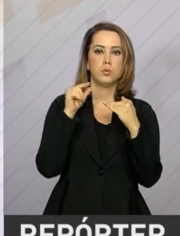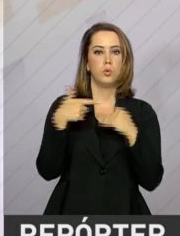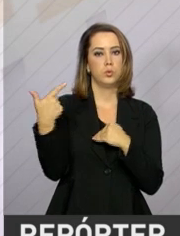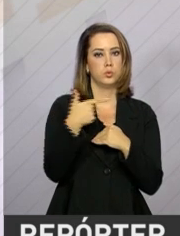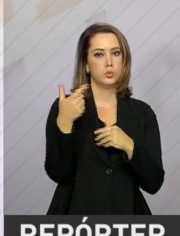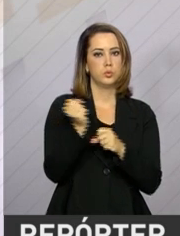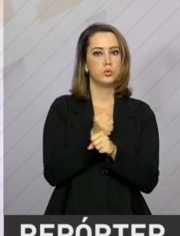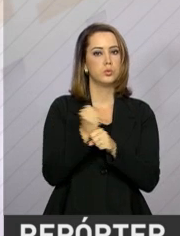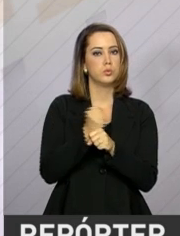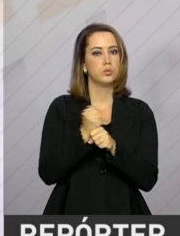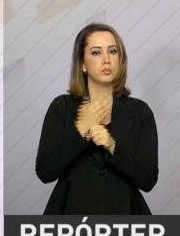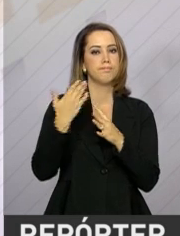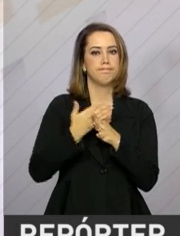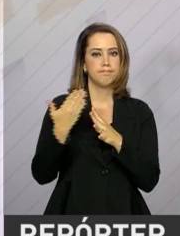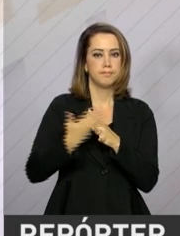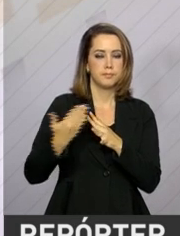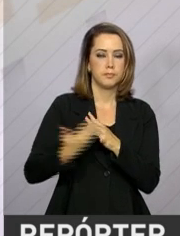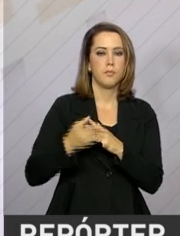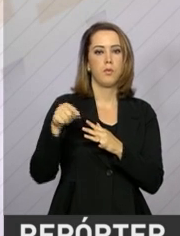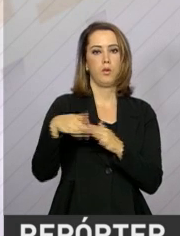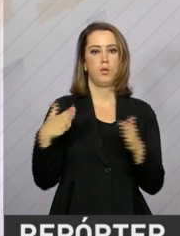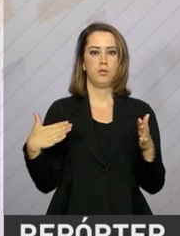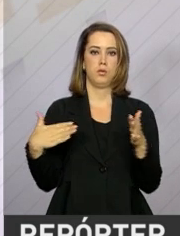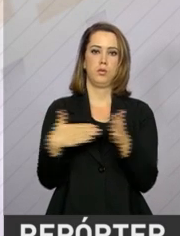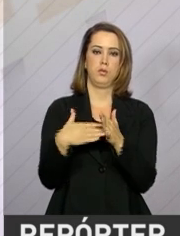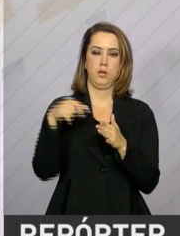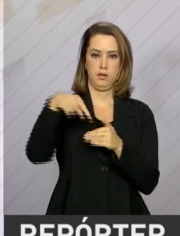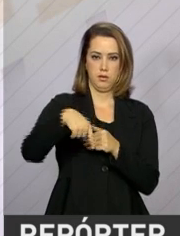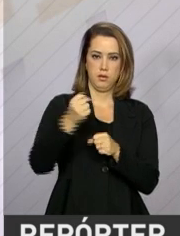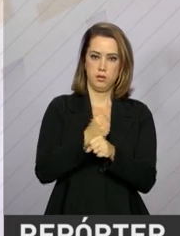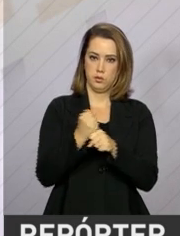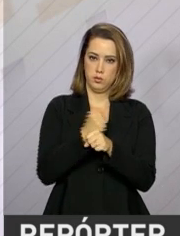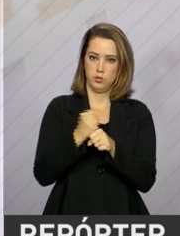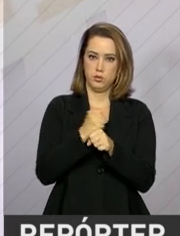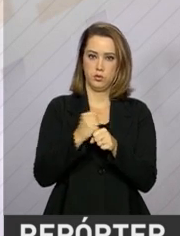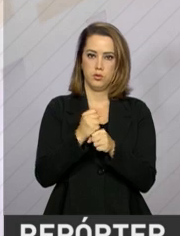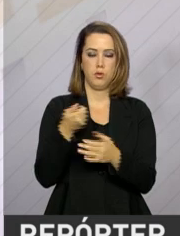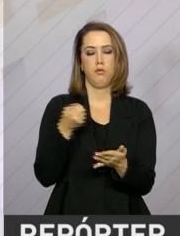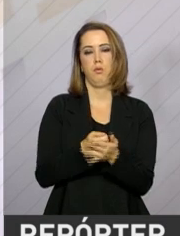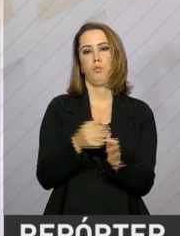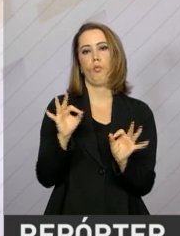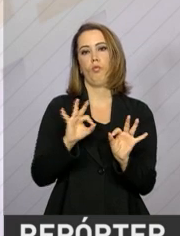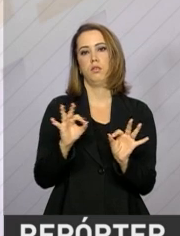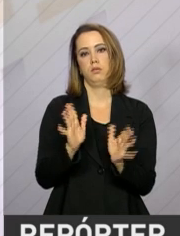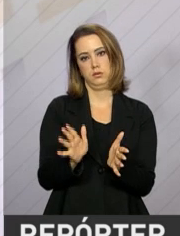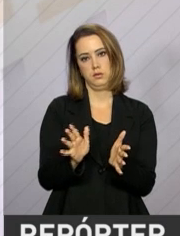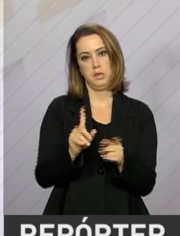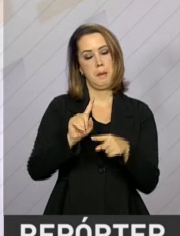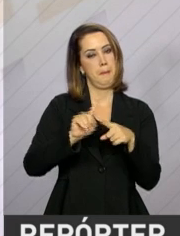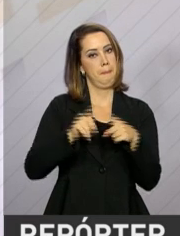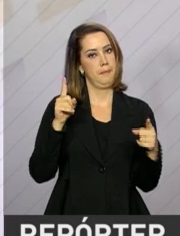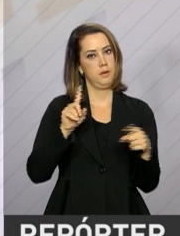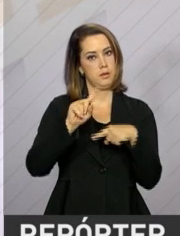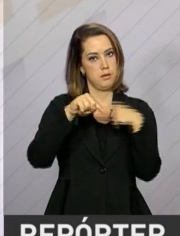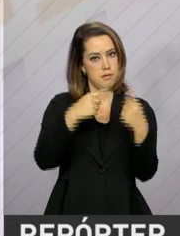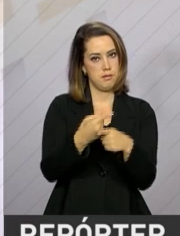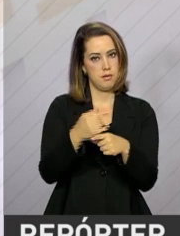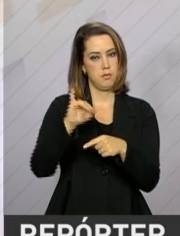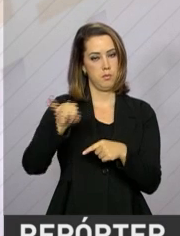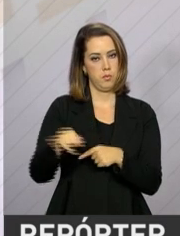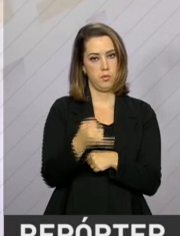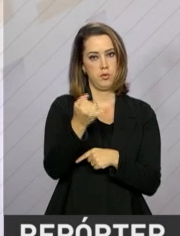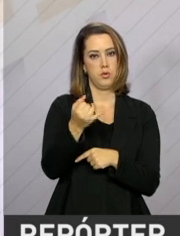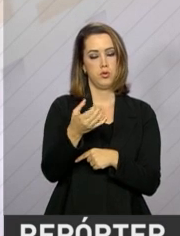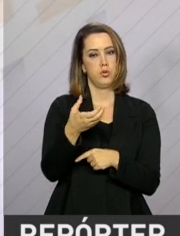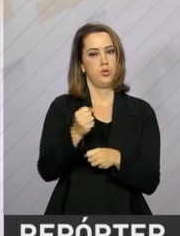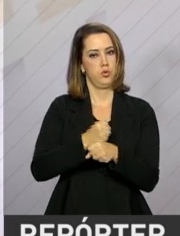a partir do mês que vem até o fim do ano os estados estão liberados de qualquer pagamento já a partir de Janeiro do ano